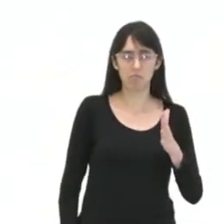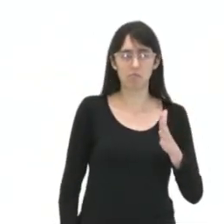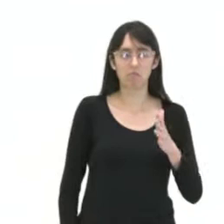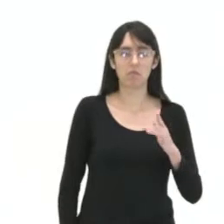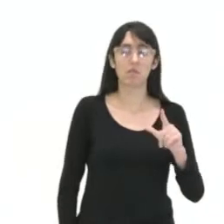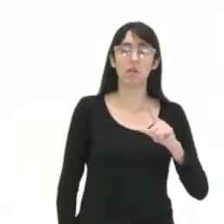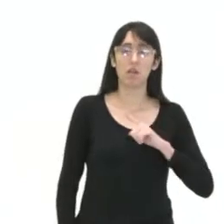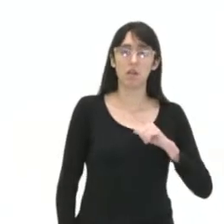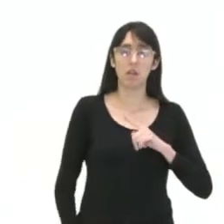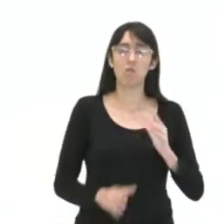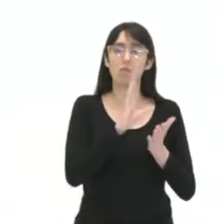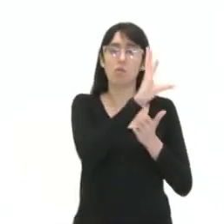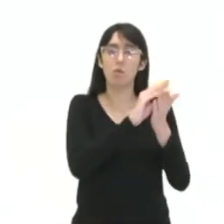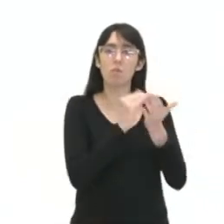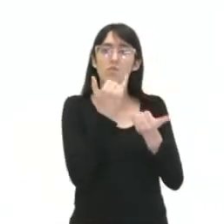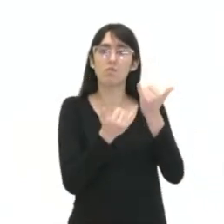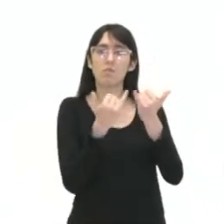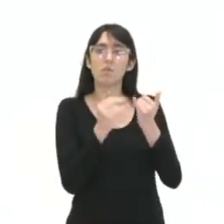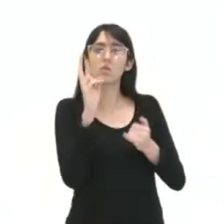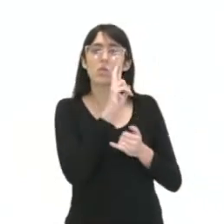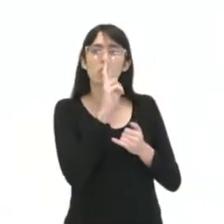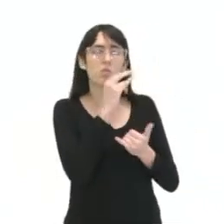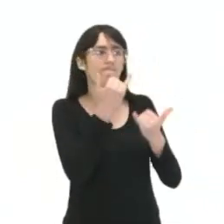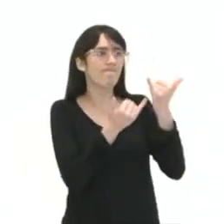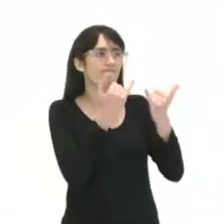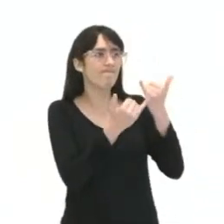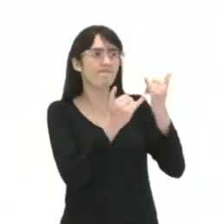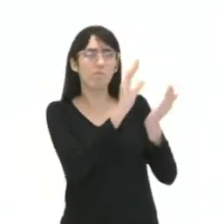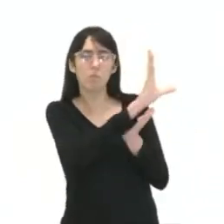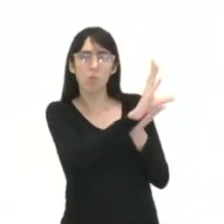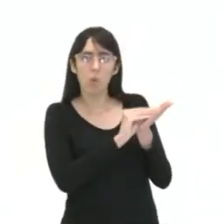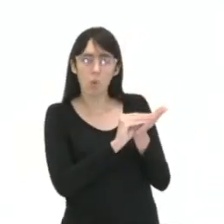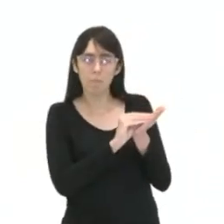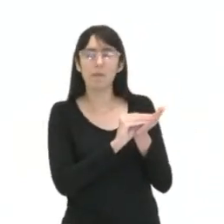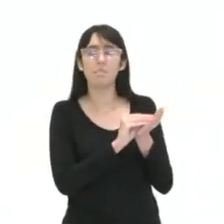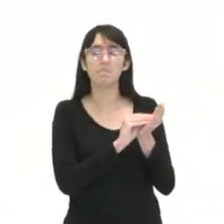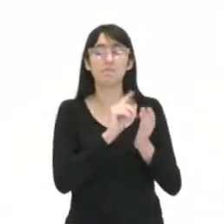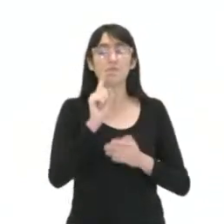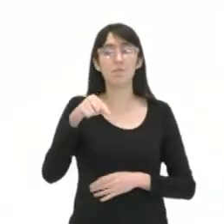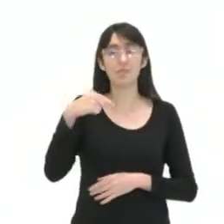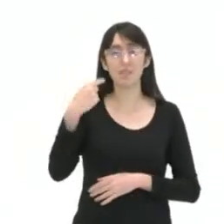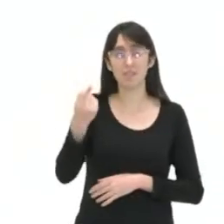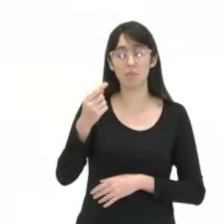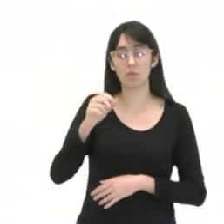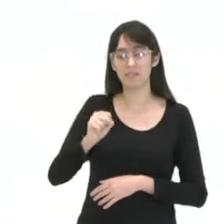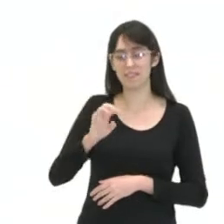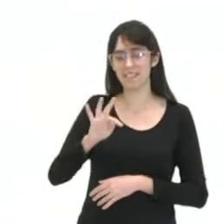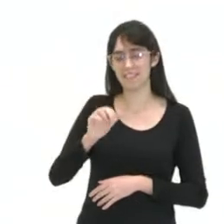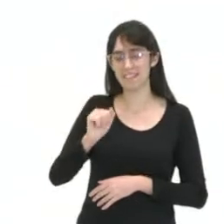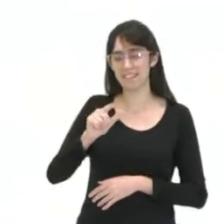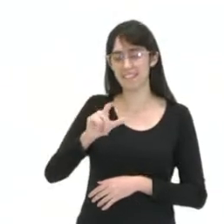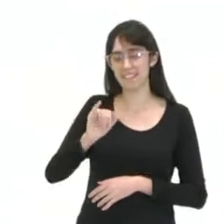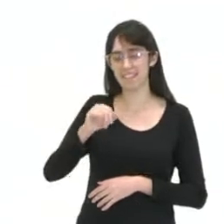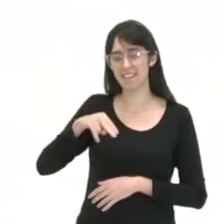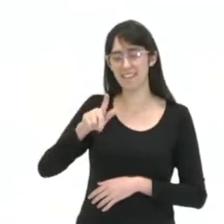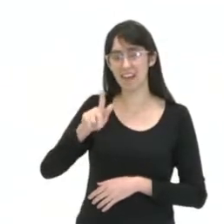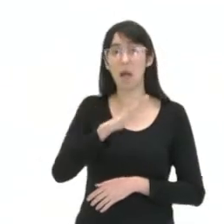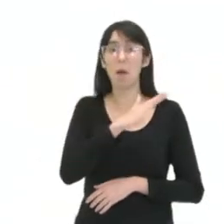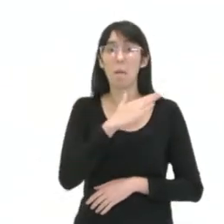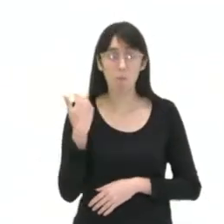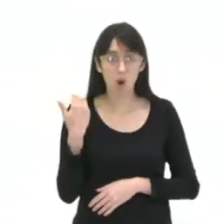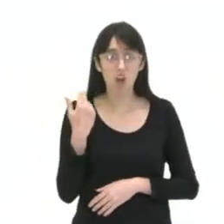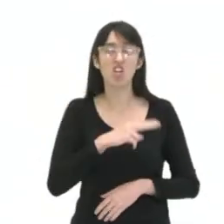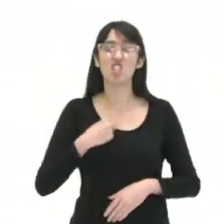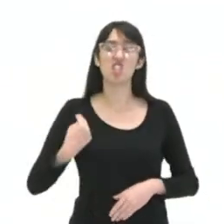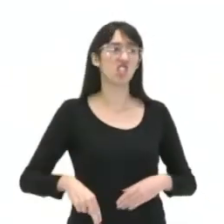modelo soviético, aquela economia planificada, e depois da morte de Joseph Stalin, a China se afasta da União